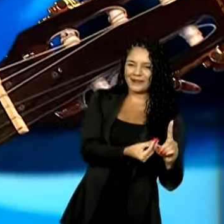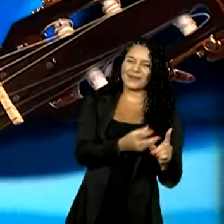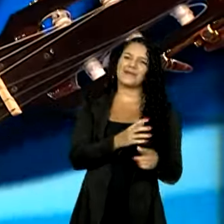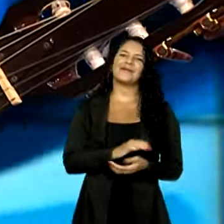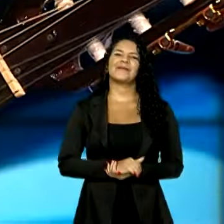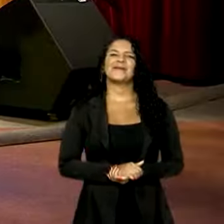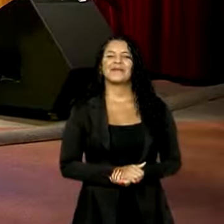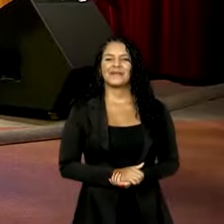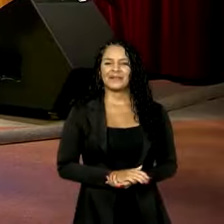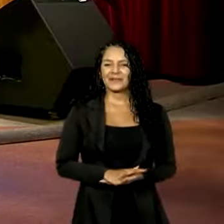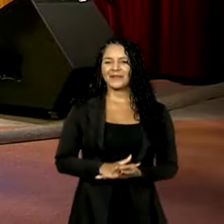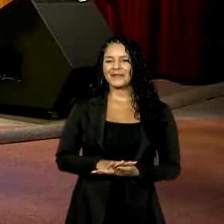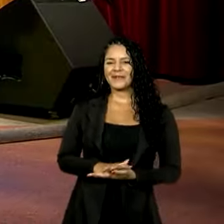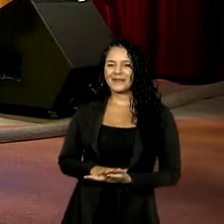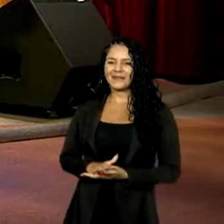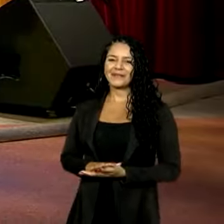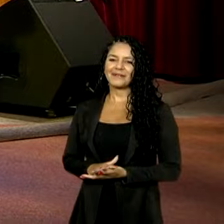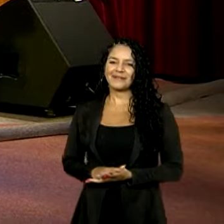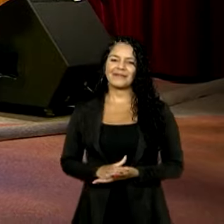amor.